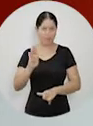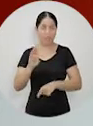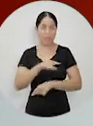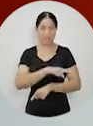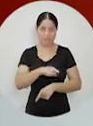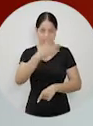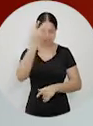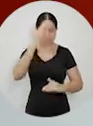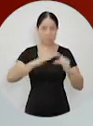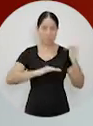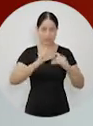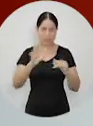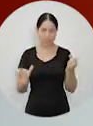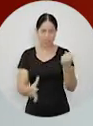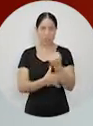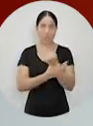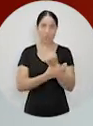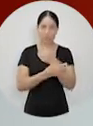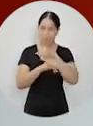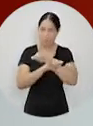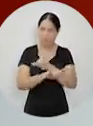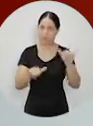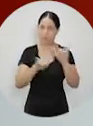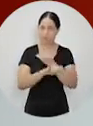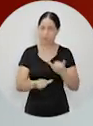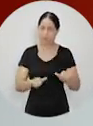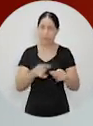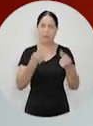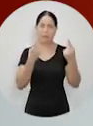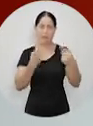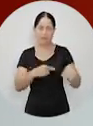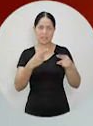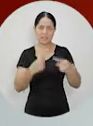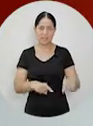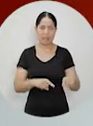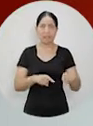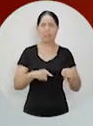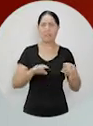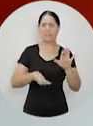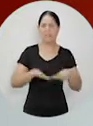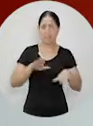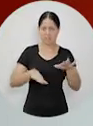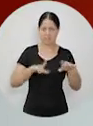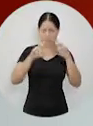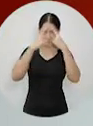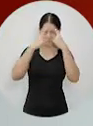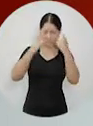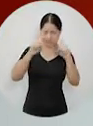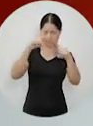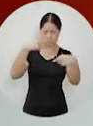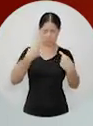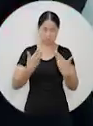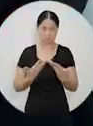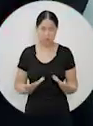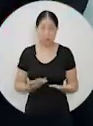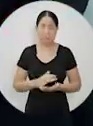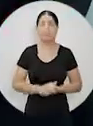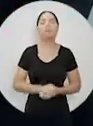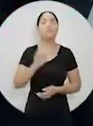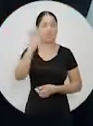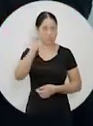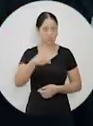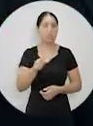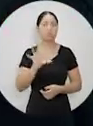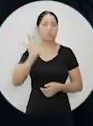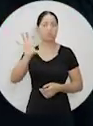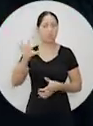esses profissionais encontram um local seguro para falar de ataques ou então de ameaças que estejam sofrendo? Sim, a ideia é que